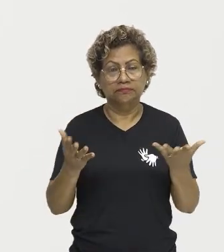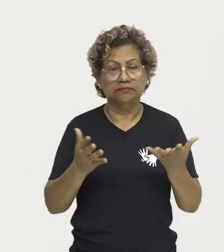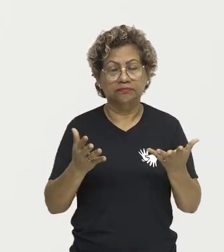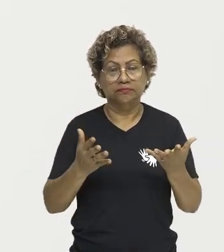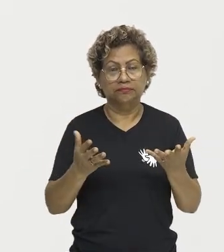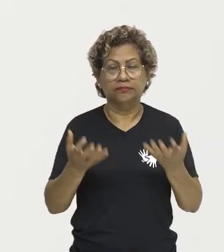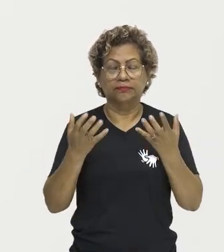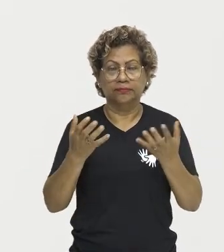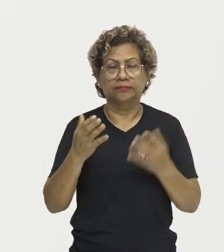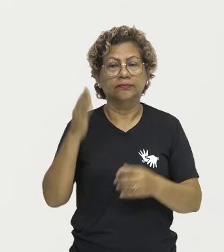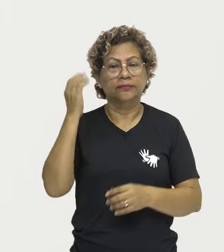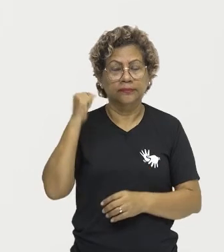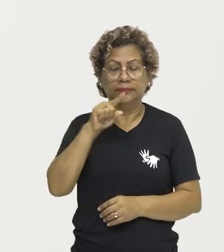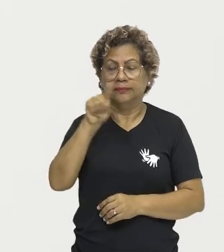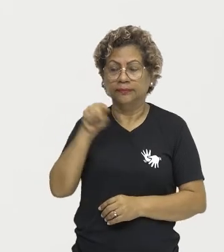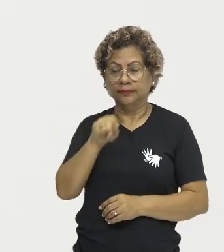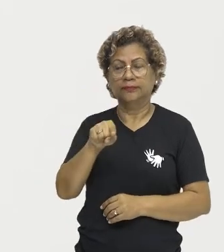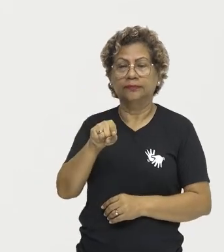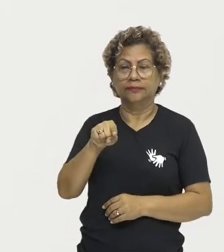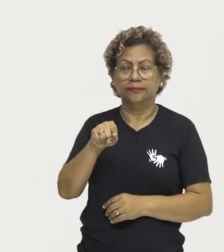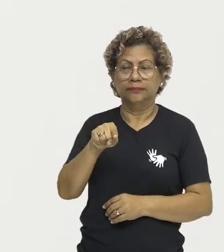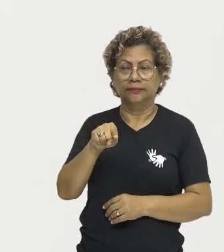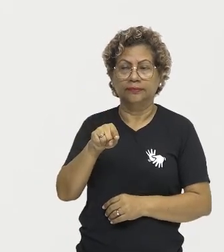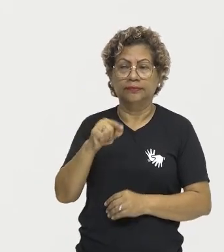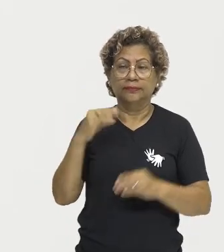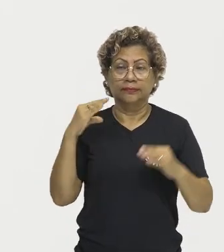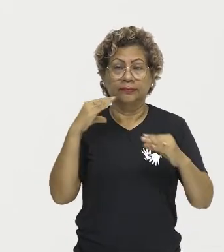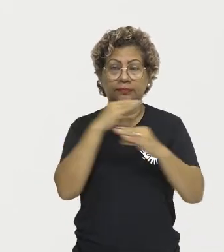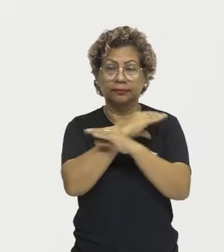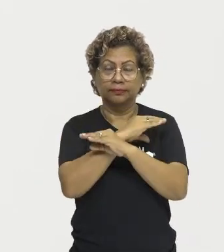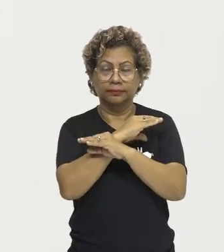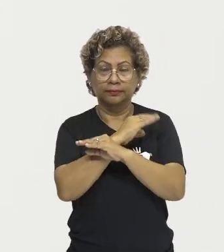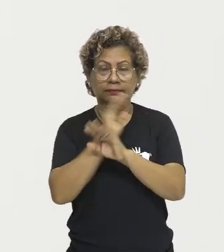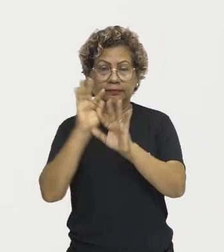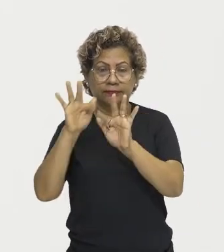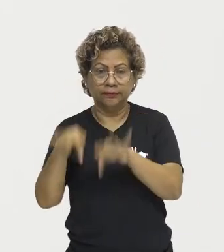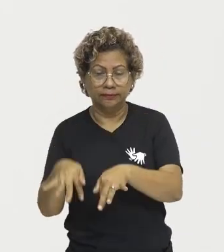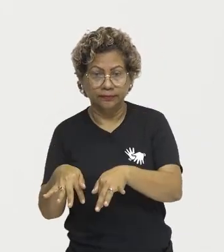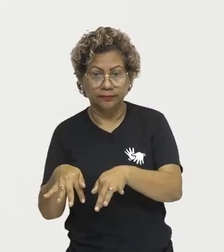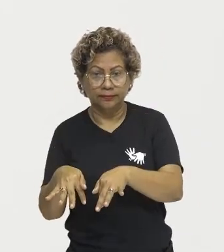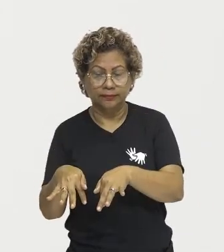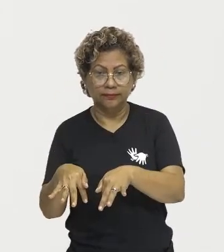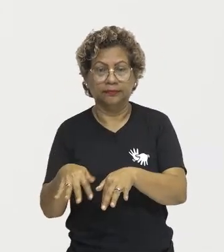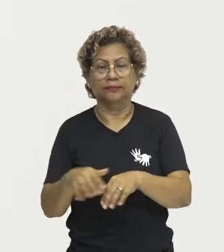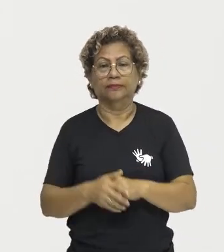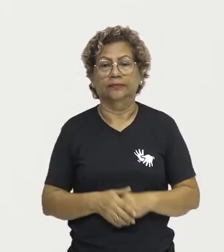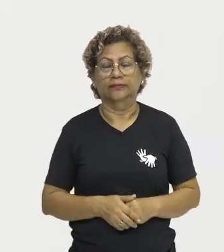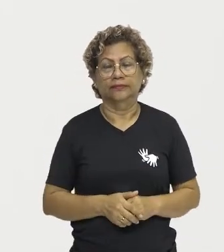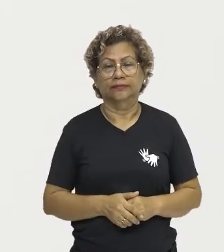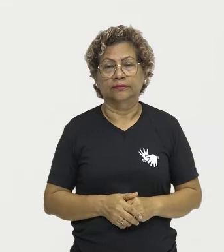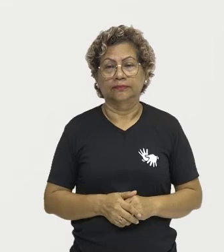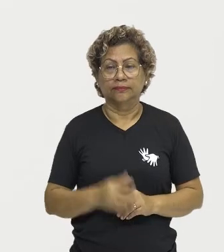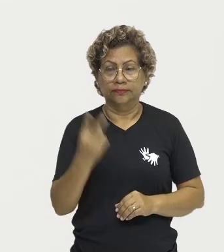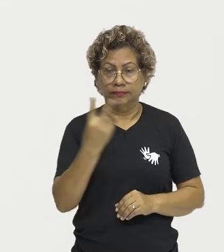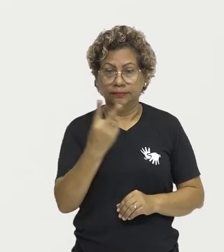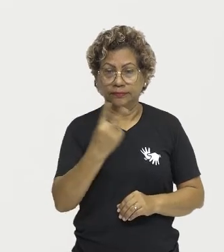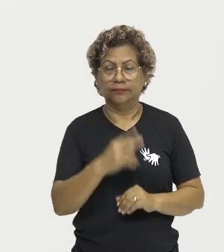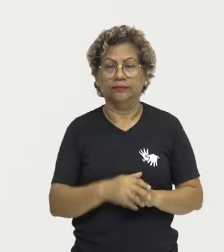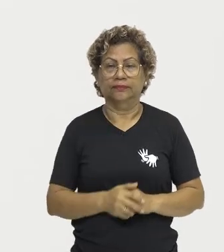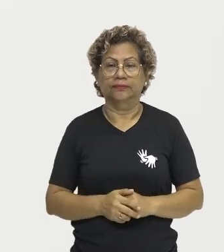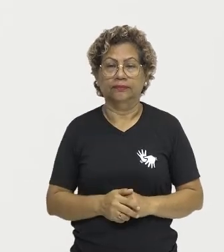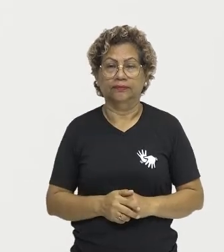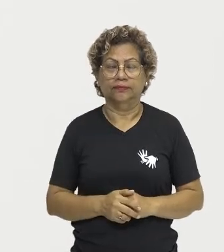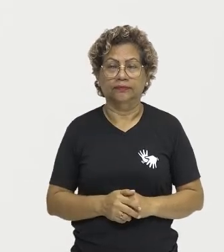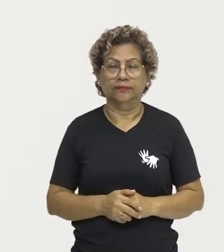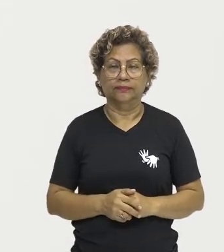quero a temperatura final para o alumínio e para a água. Sendo que